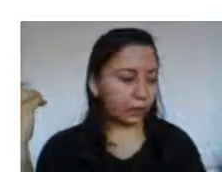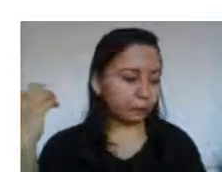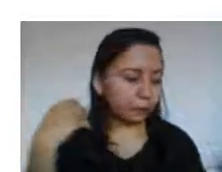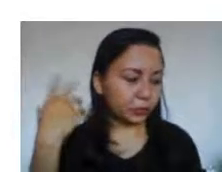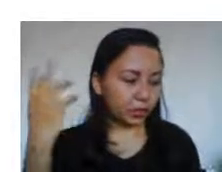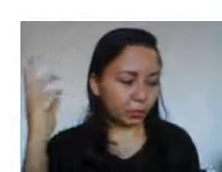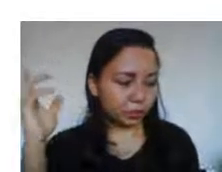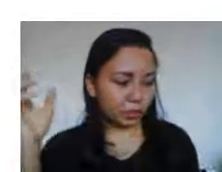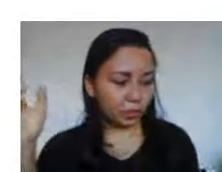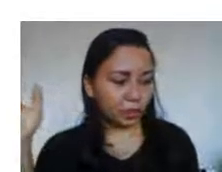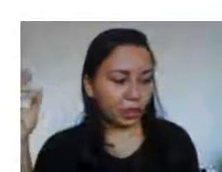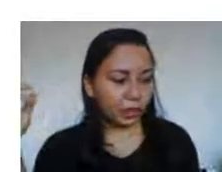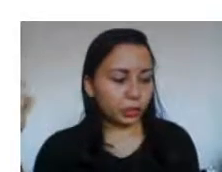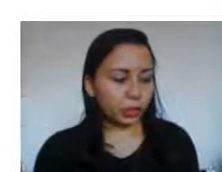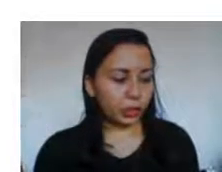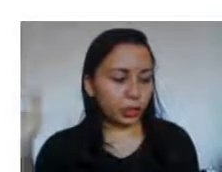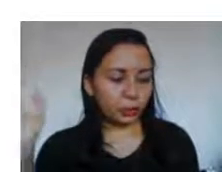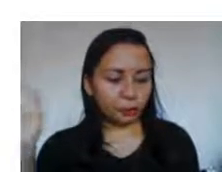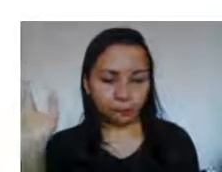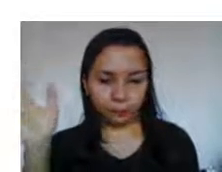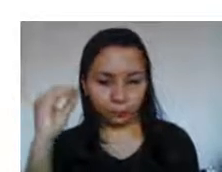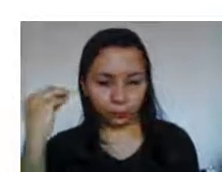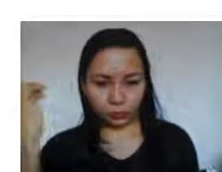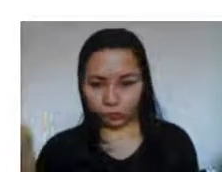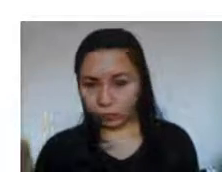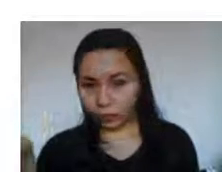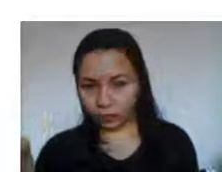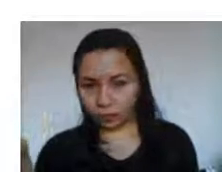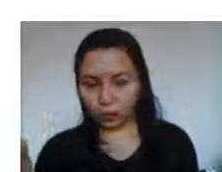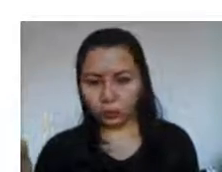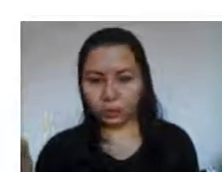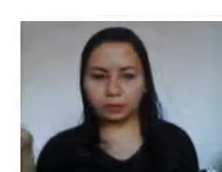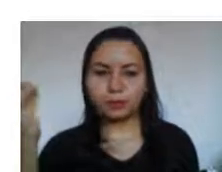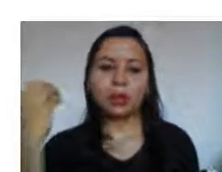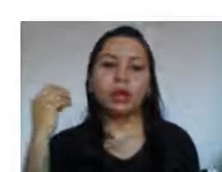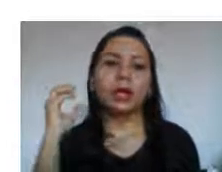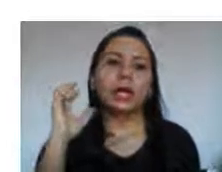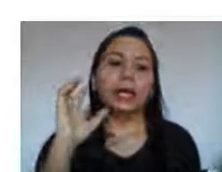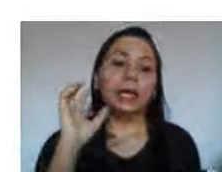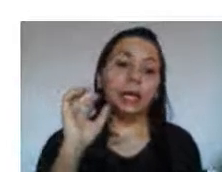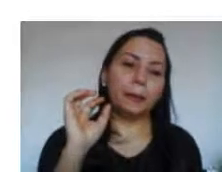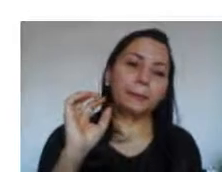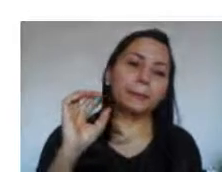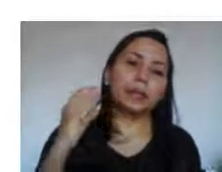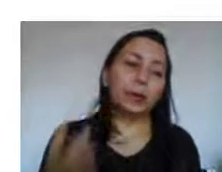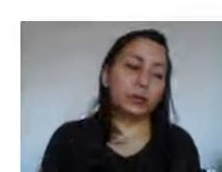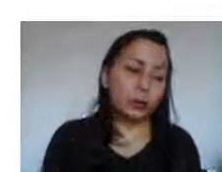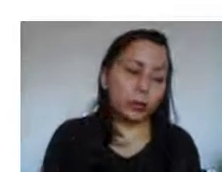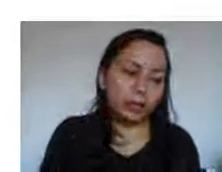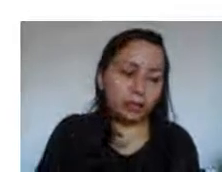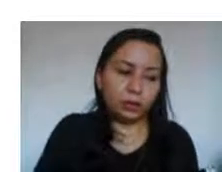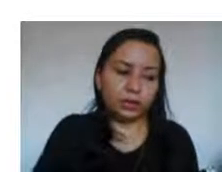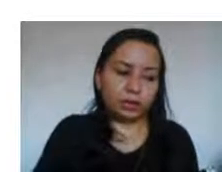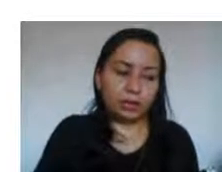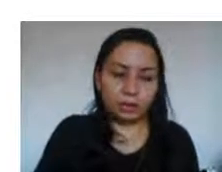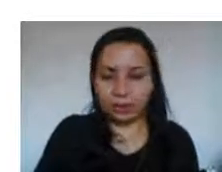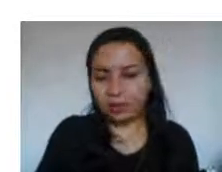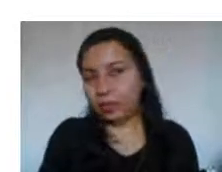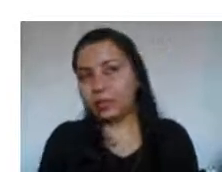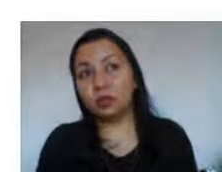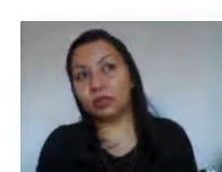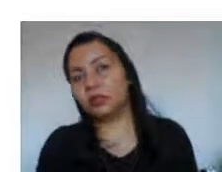ocorrer, digamos assim, de diversas formas. E pode ocorrer dentro